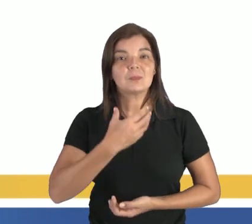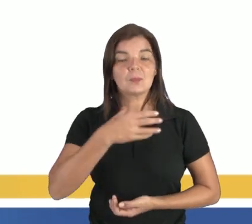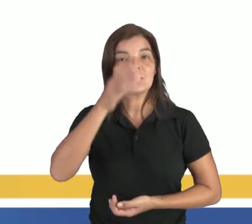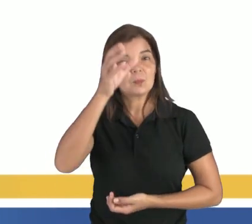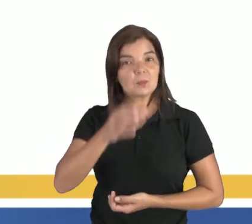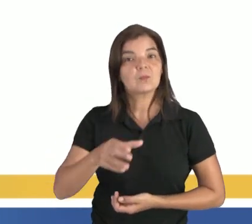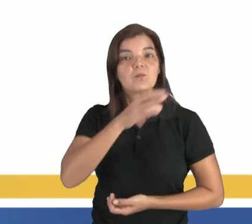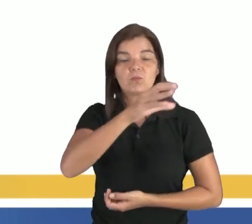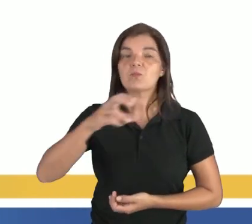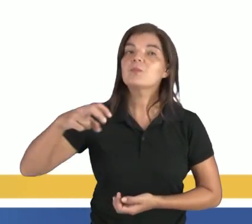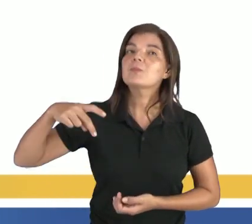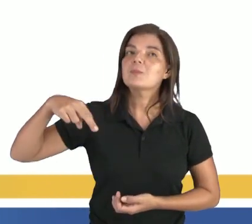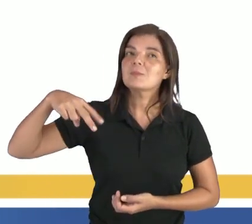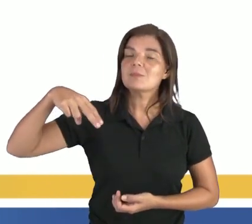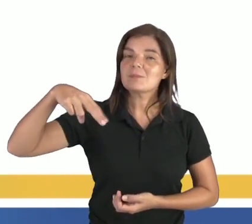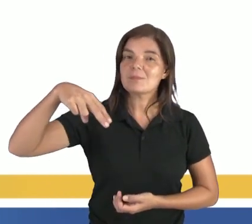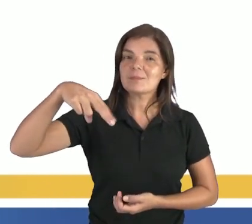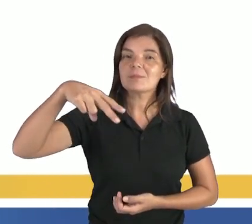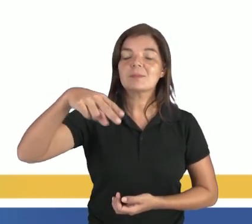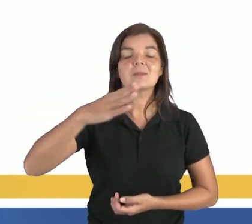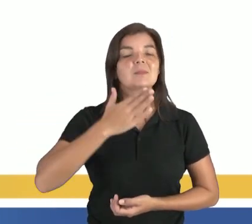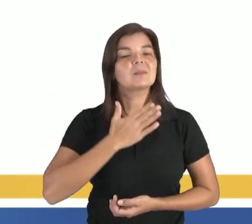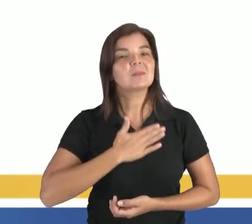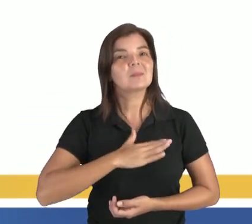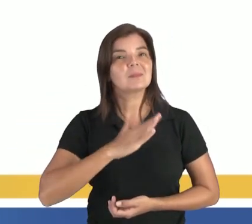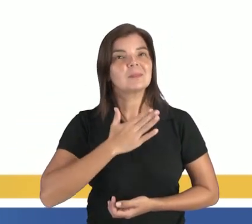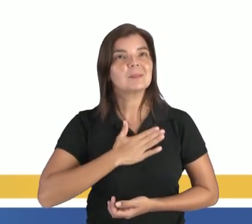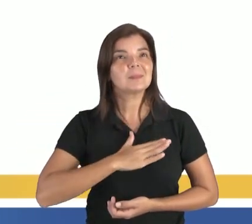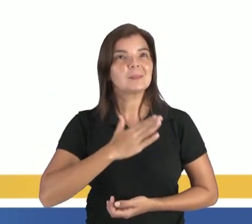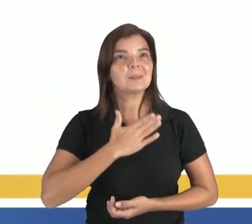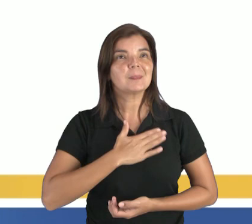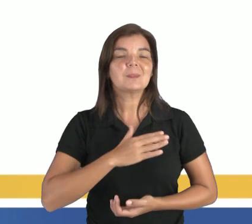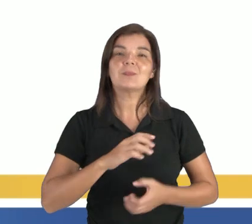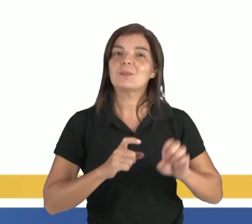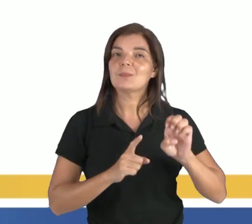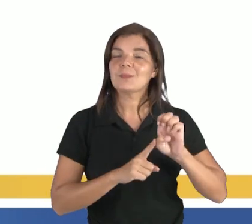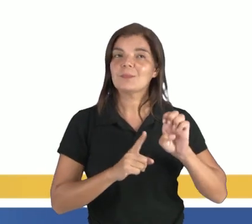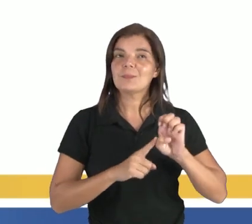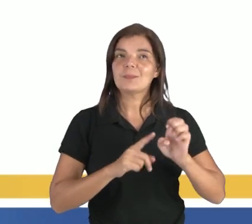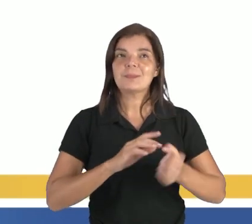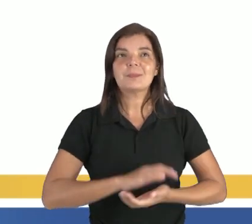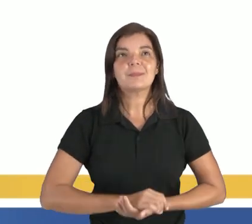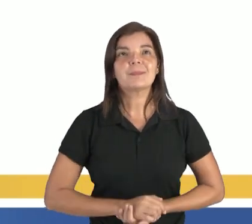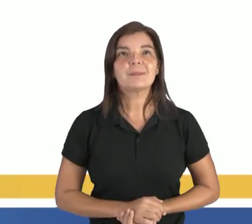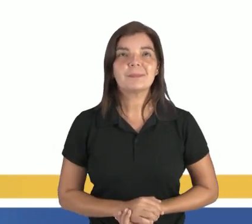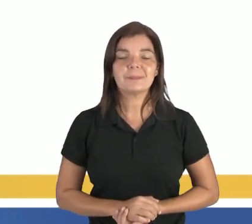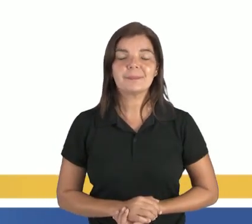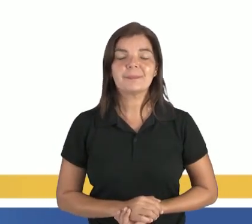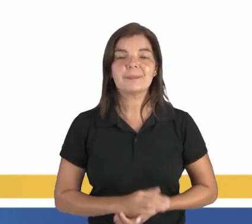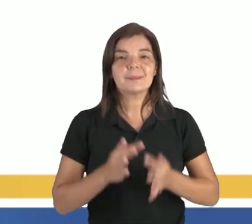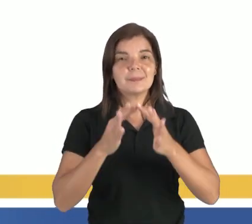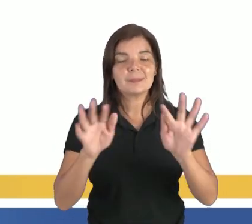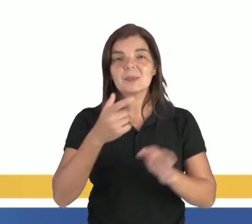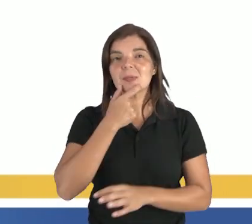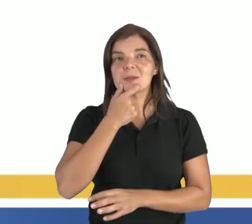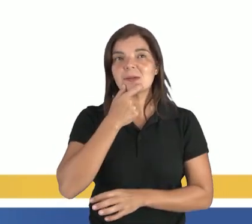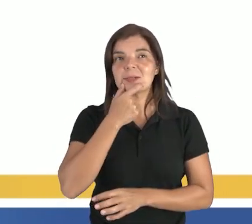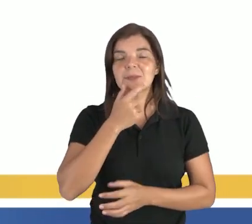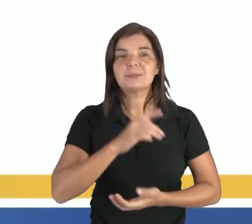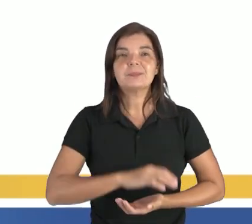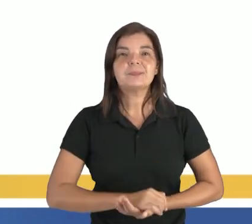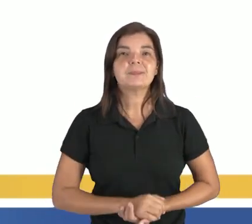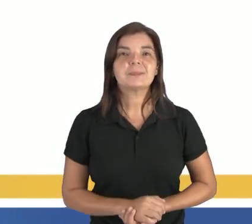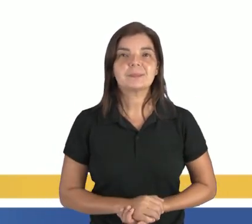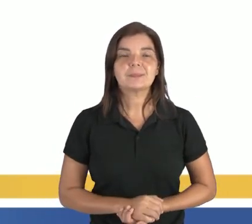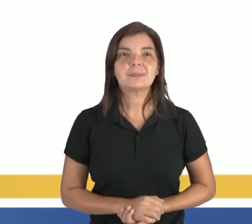sacerdote, ele caminhou lentamente. Letter E. We slept